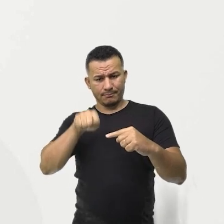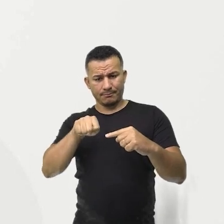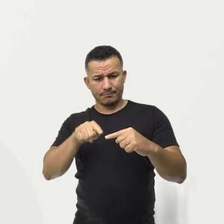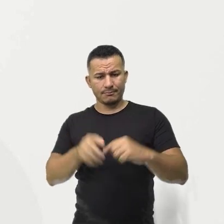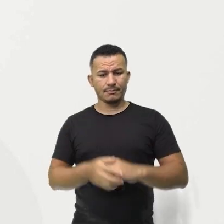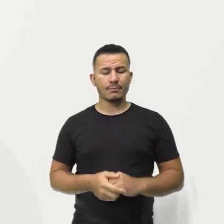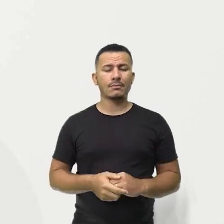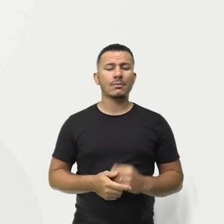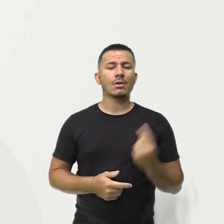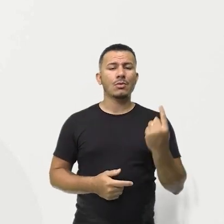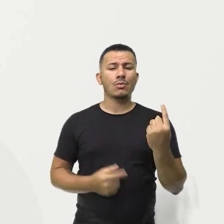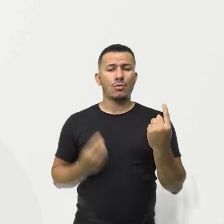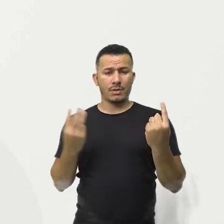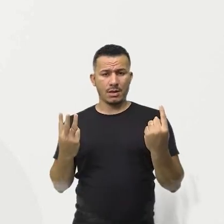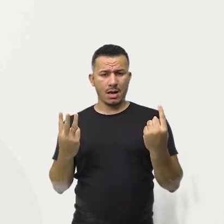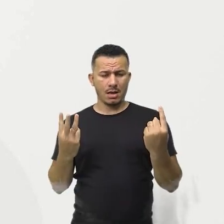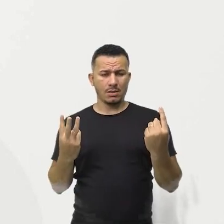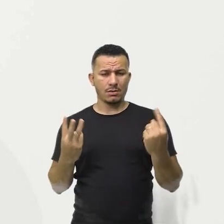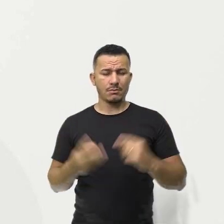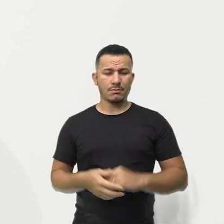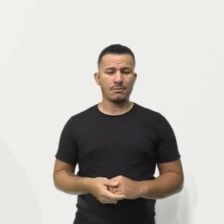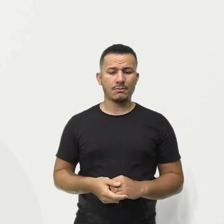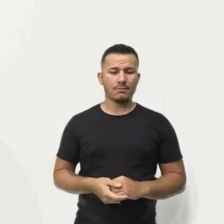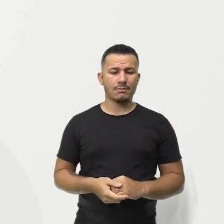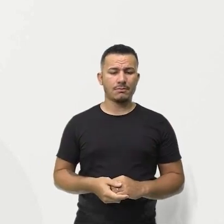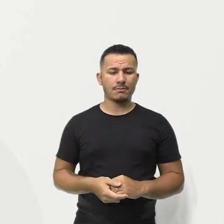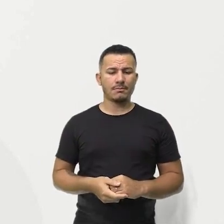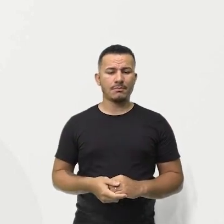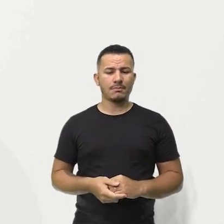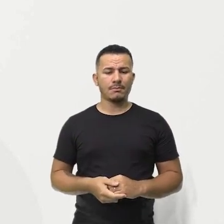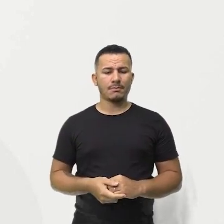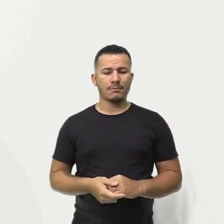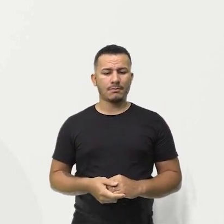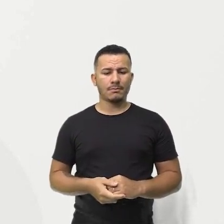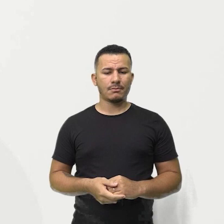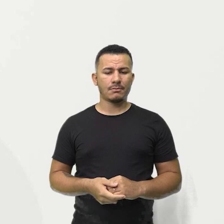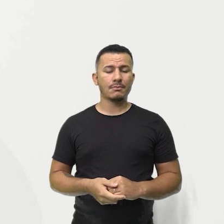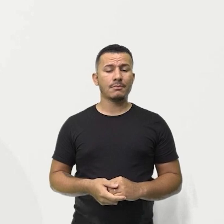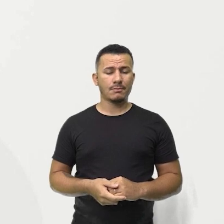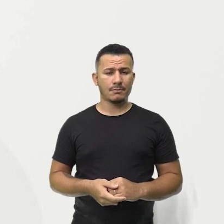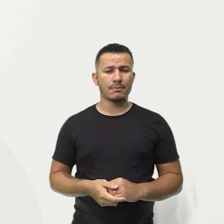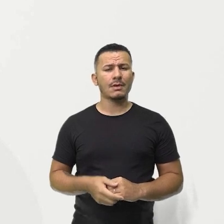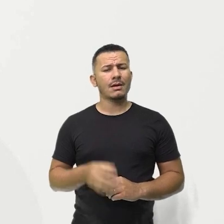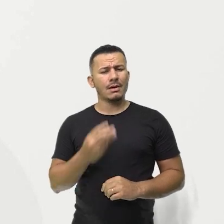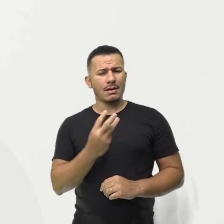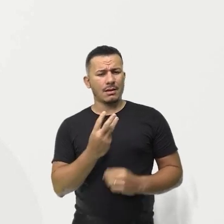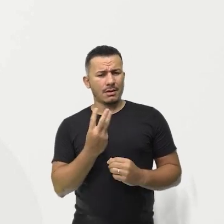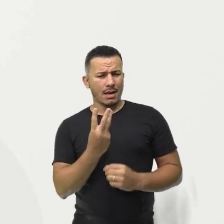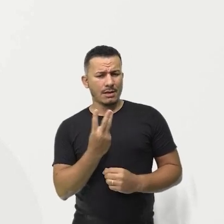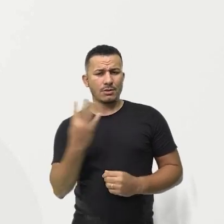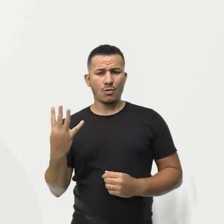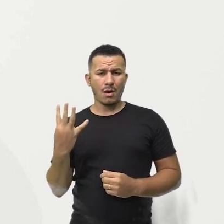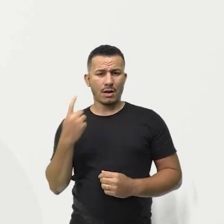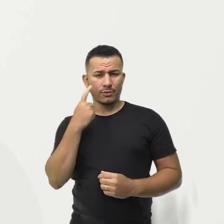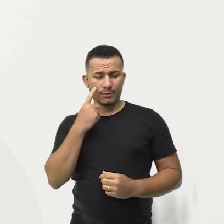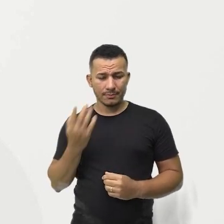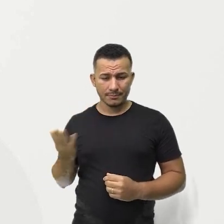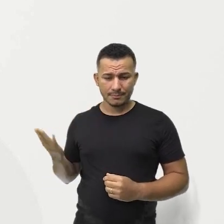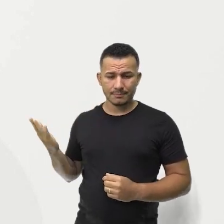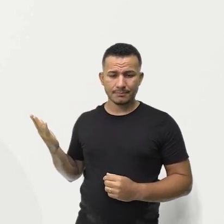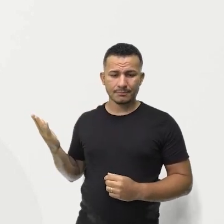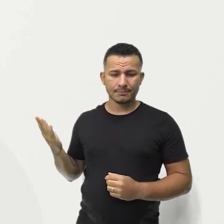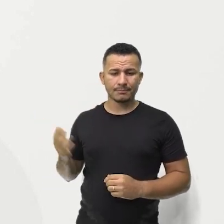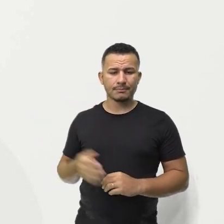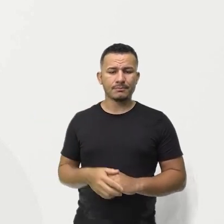3 e 4, 5 e 3, e vamos localizá-lo aí no plano cartesiano. 1 e 1 é bem tranquilo. Bem aqui, tá, mais ou menos aqui está o cara. O ponto.